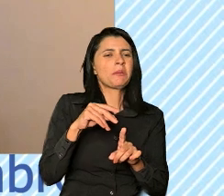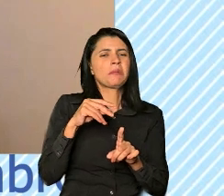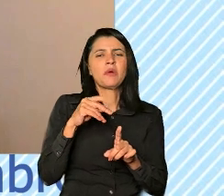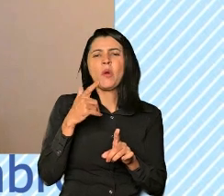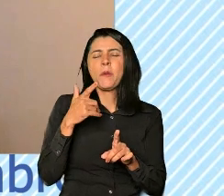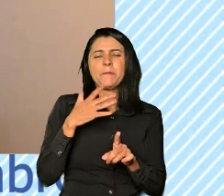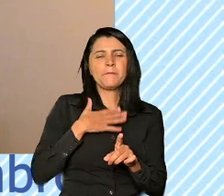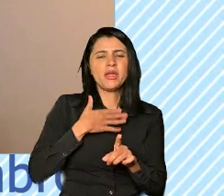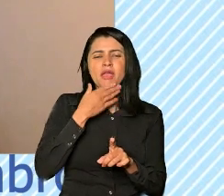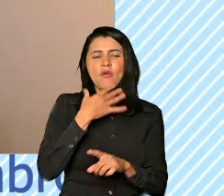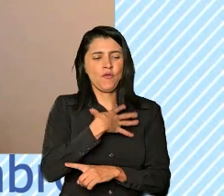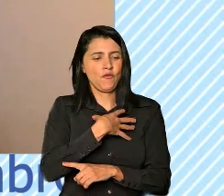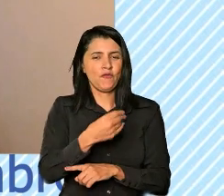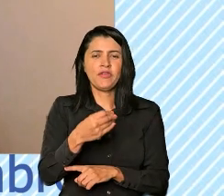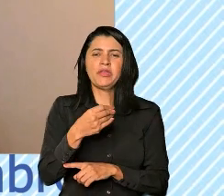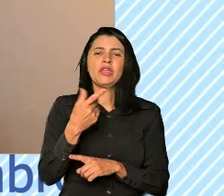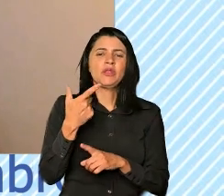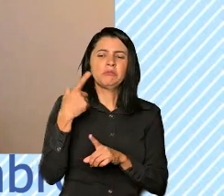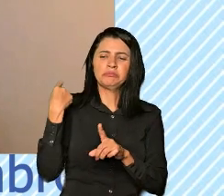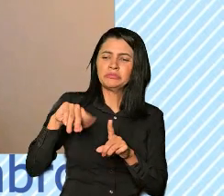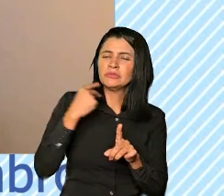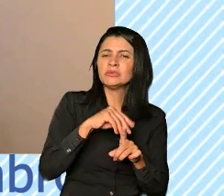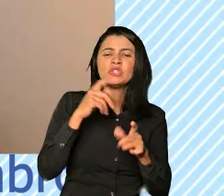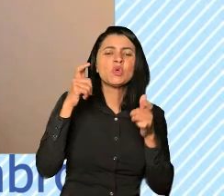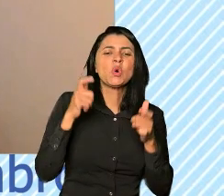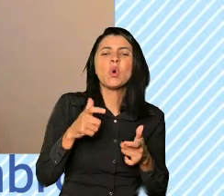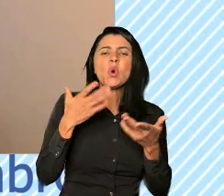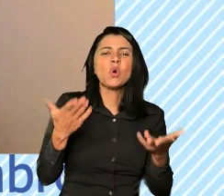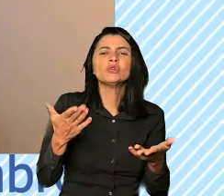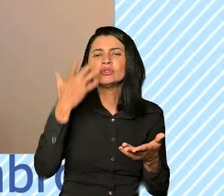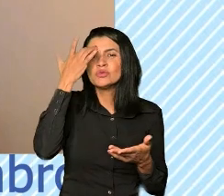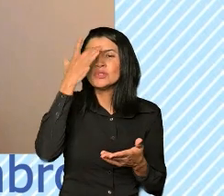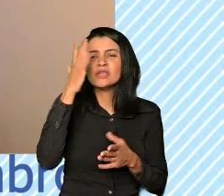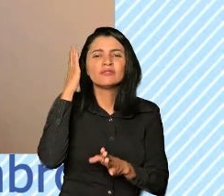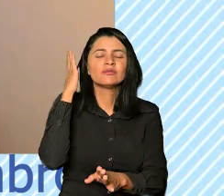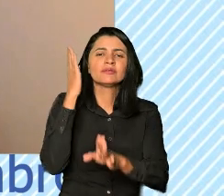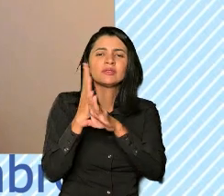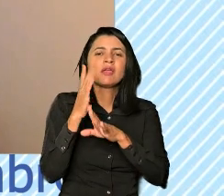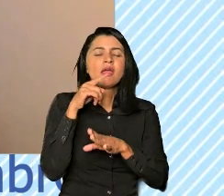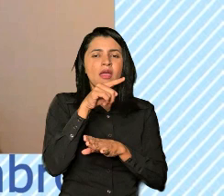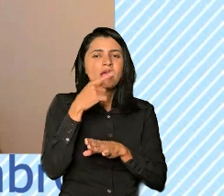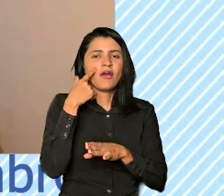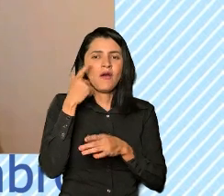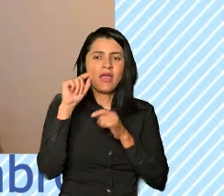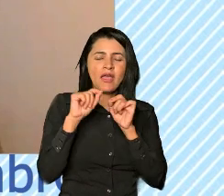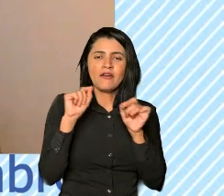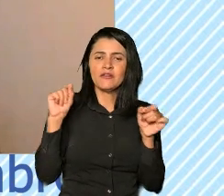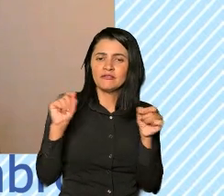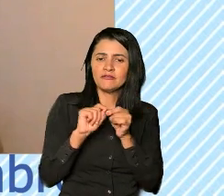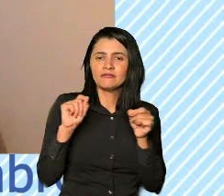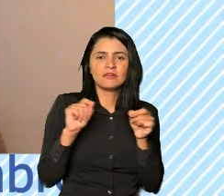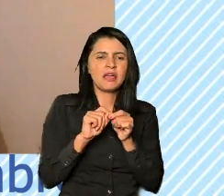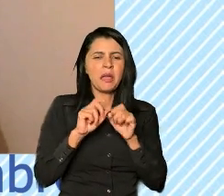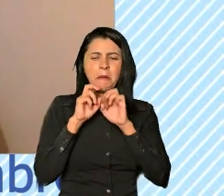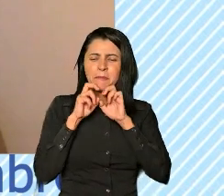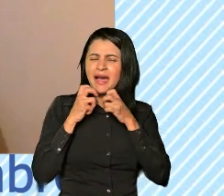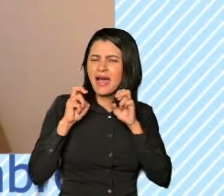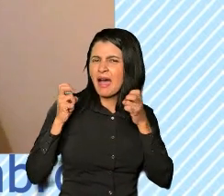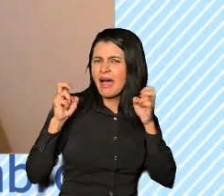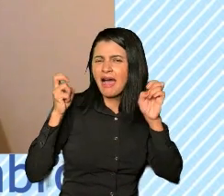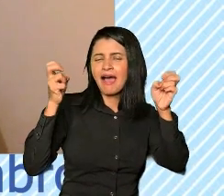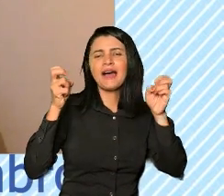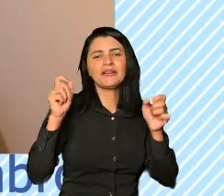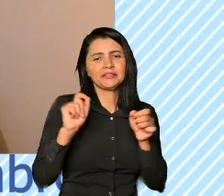filho está torturado, eu não sei onde meu filho está, quer dizer, ela faz aquele escândalo,